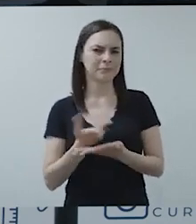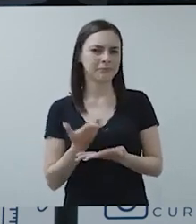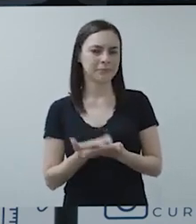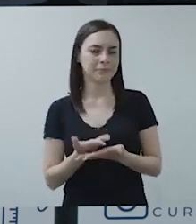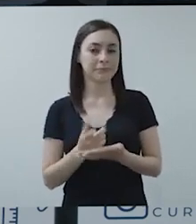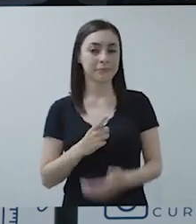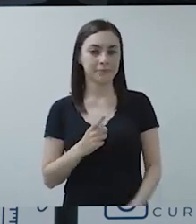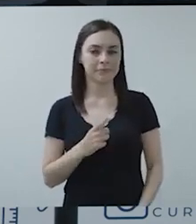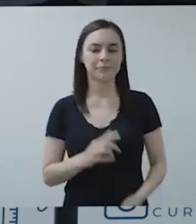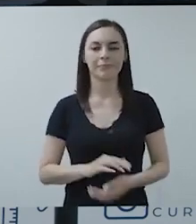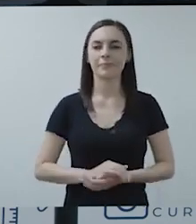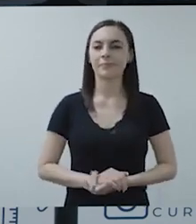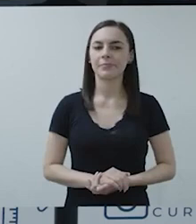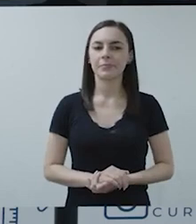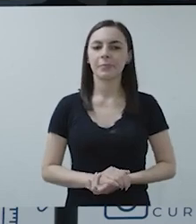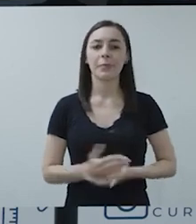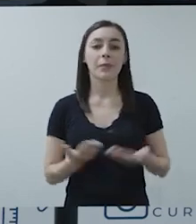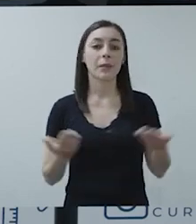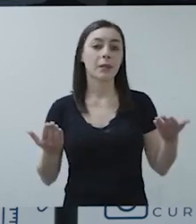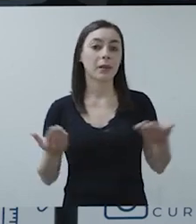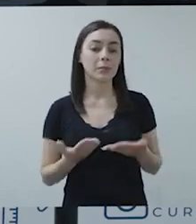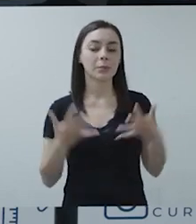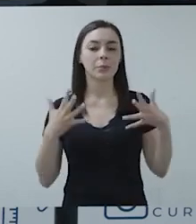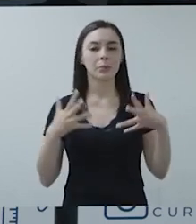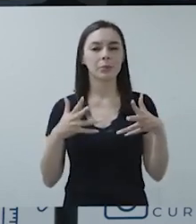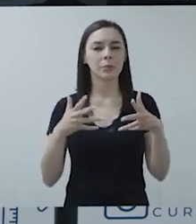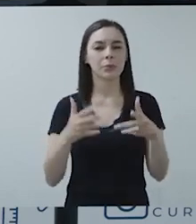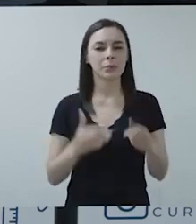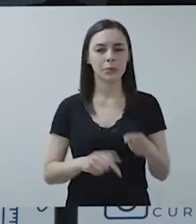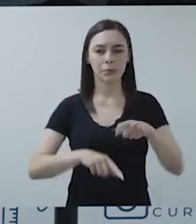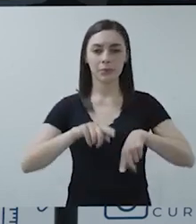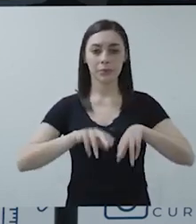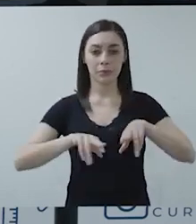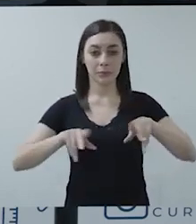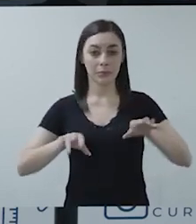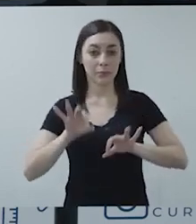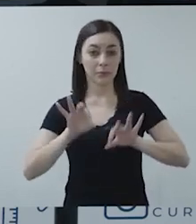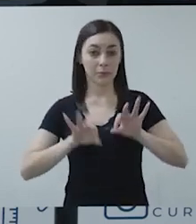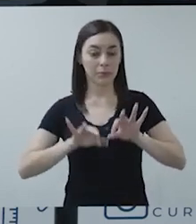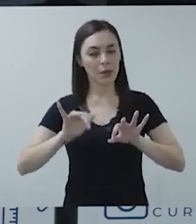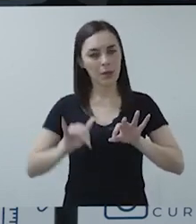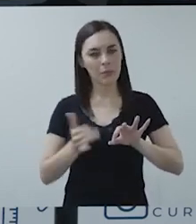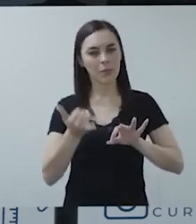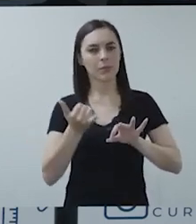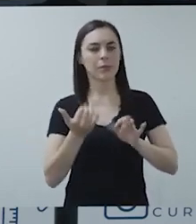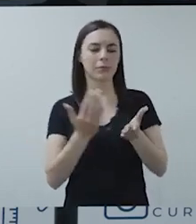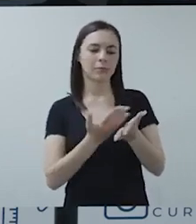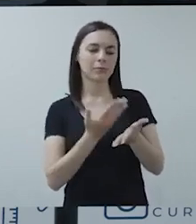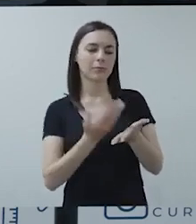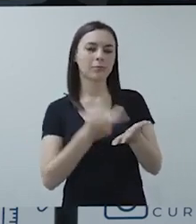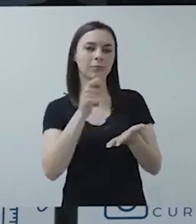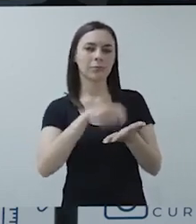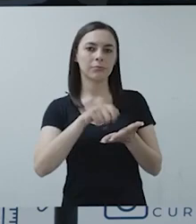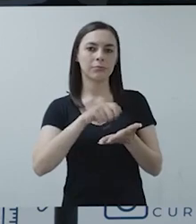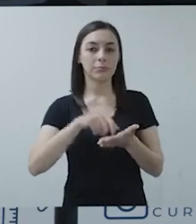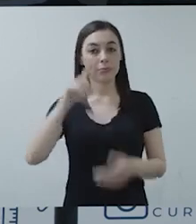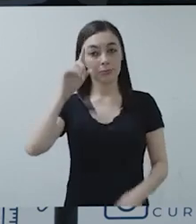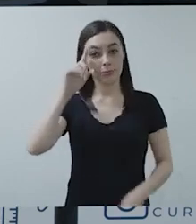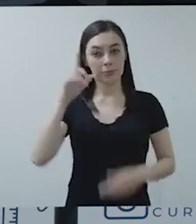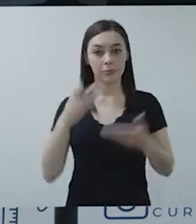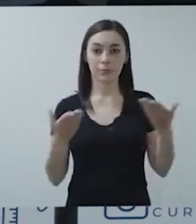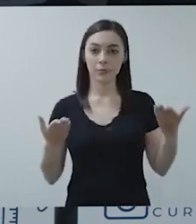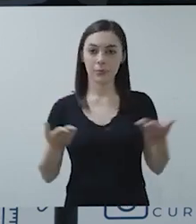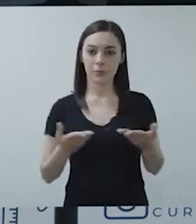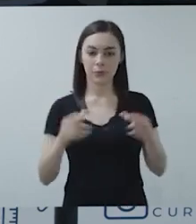aulas. Estando aí com os materiais, registrem no caderno a data de hoje. Coloquem lá